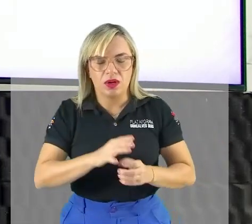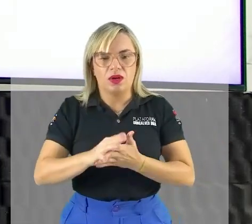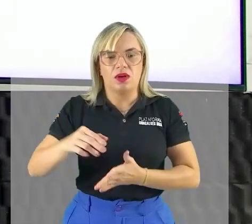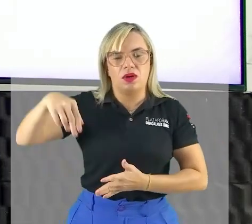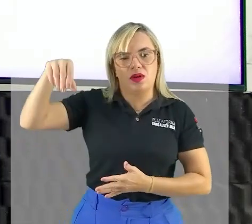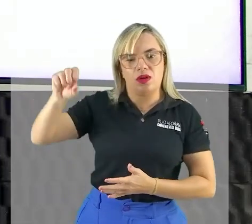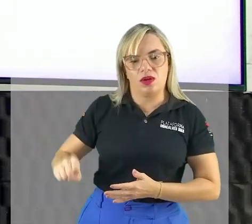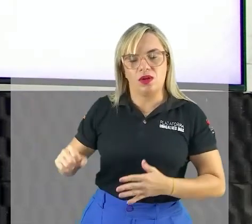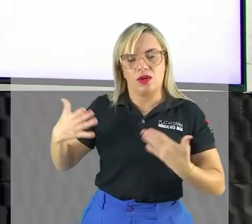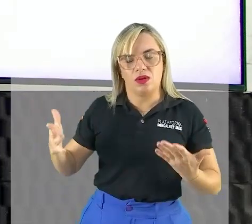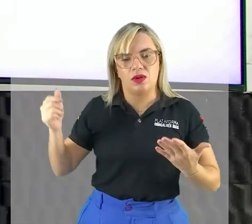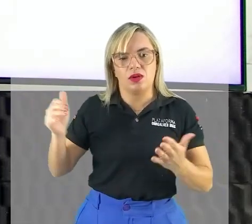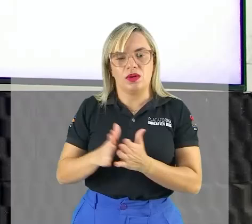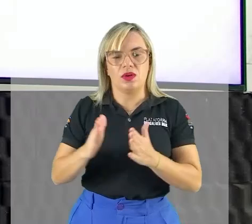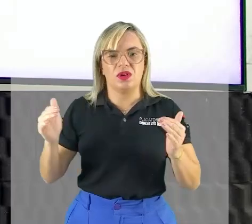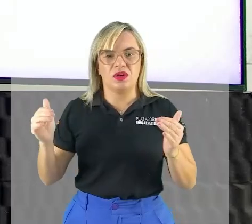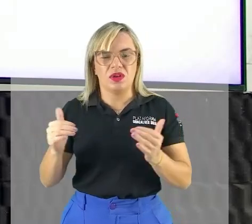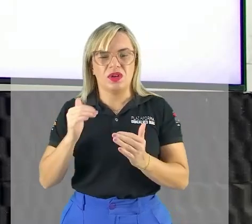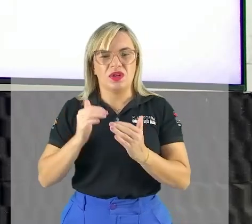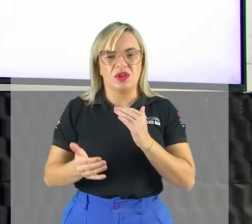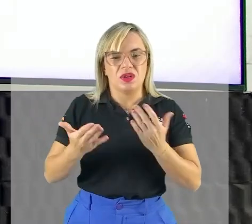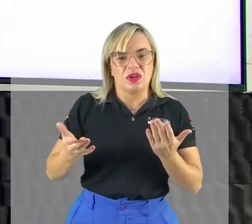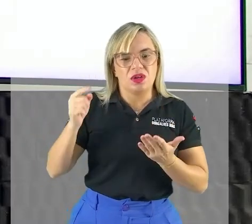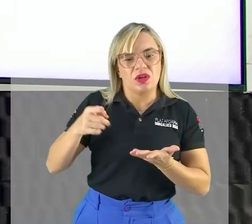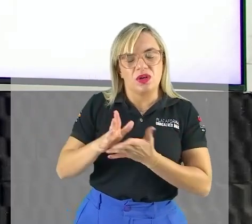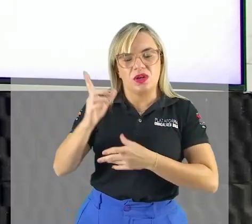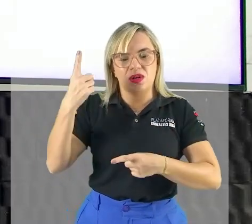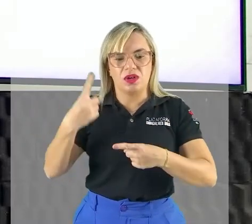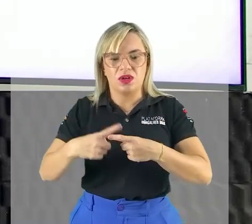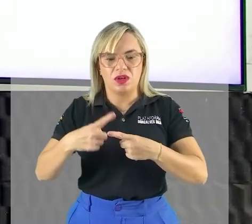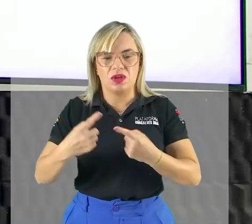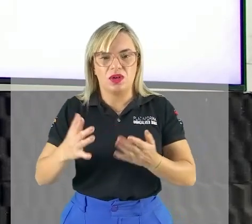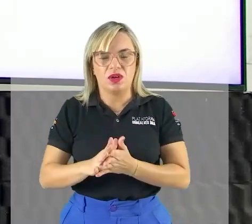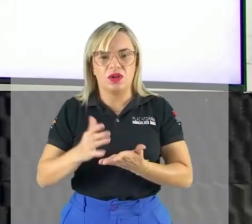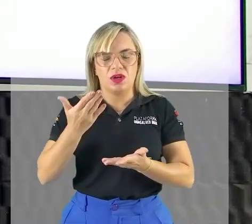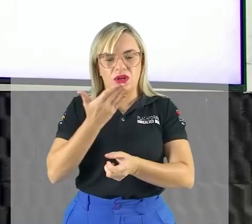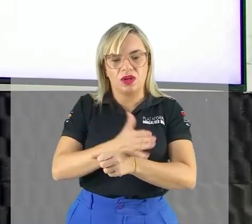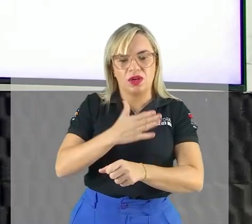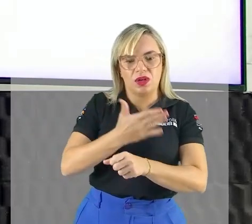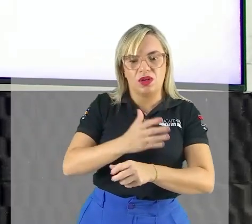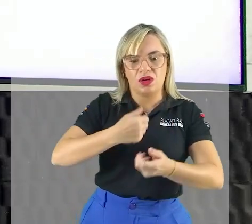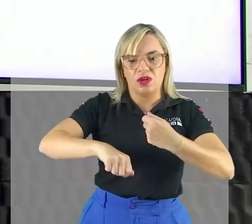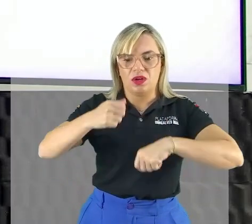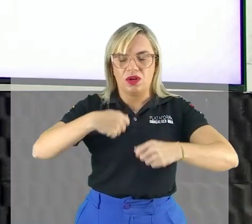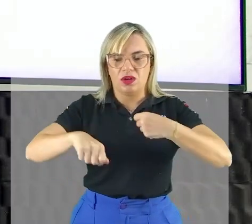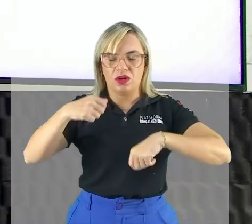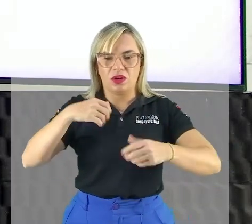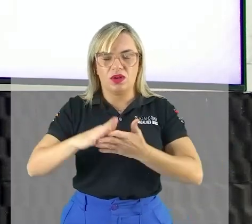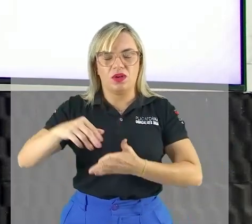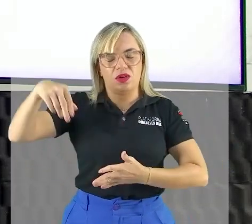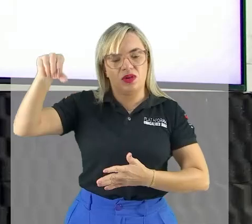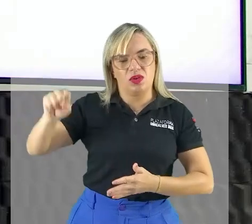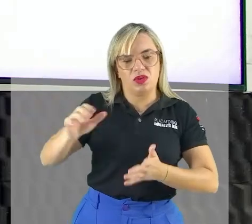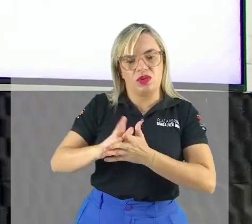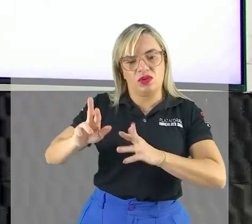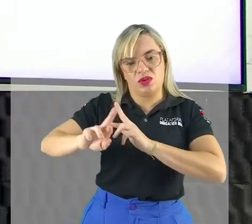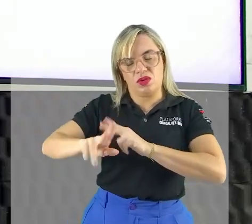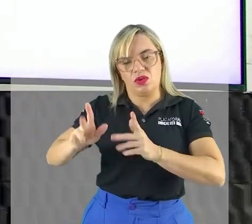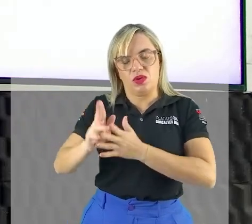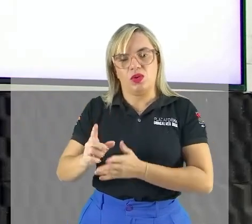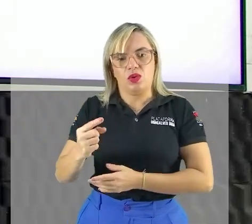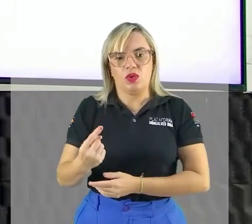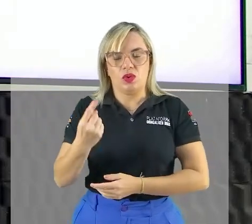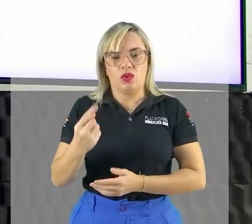norte e o sul Era exatamente por conta da eh atividade econômica exercita em cada um desses polos aí um